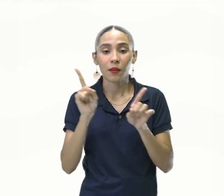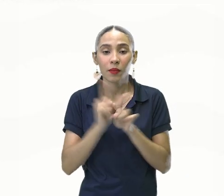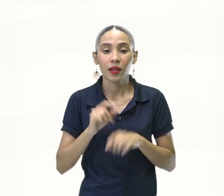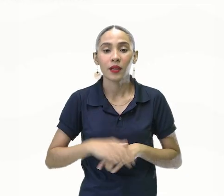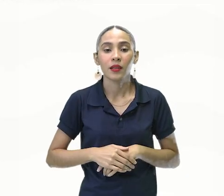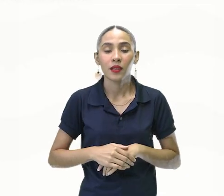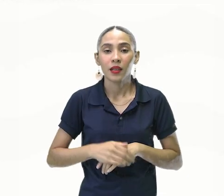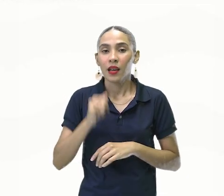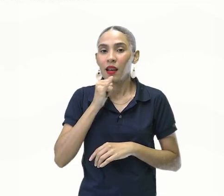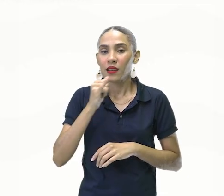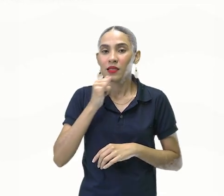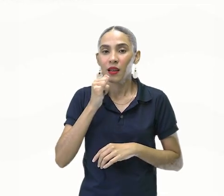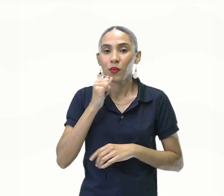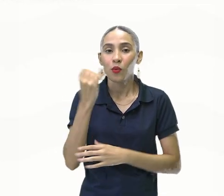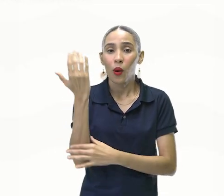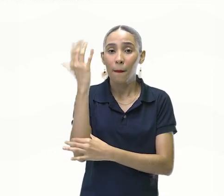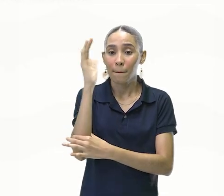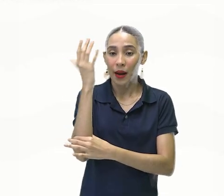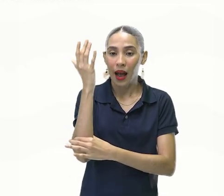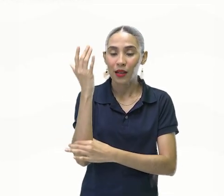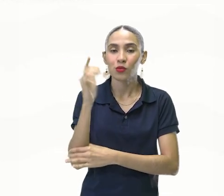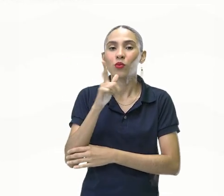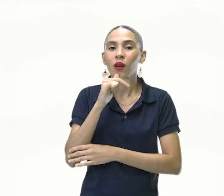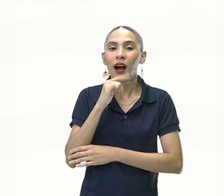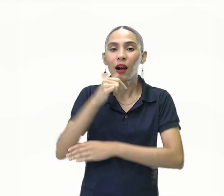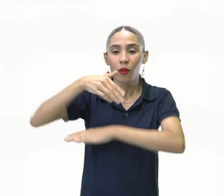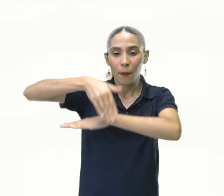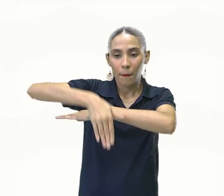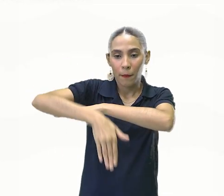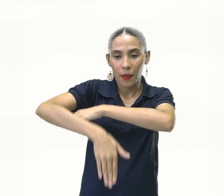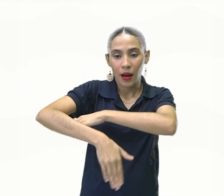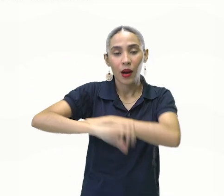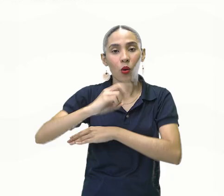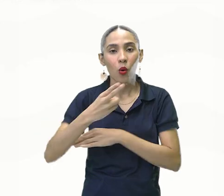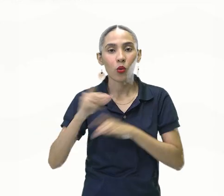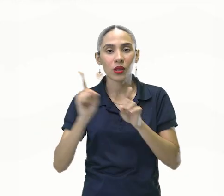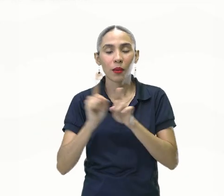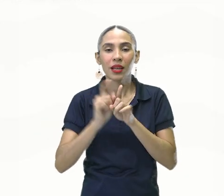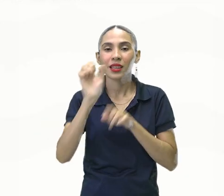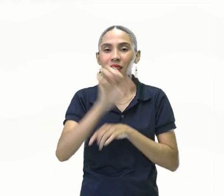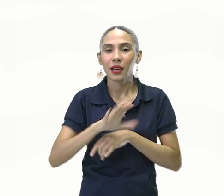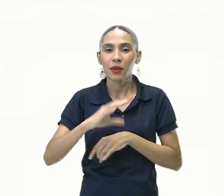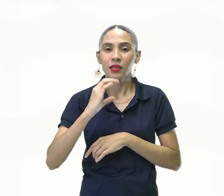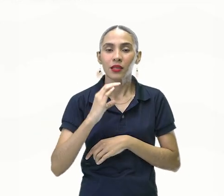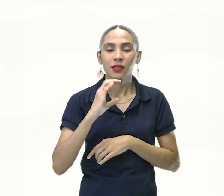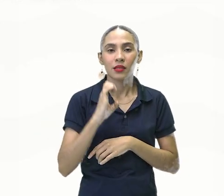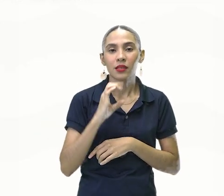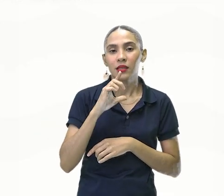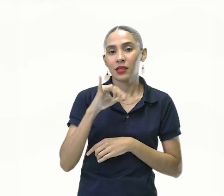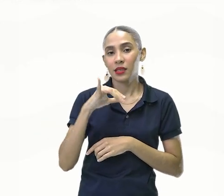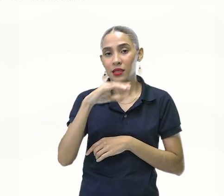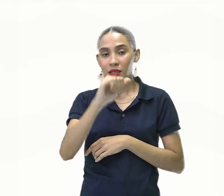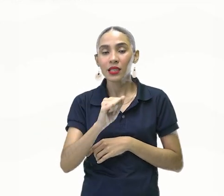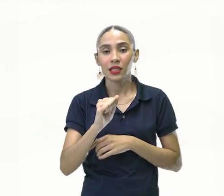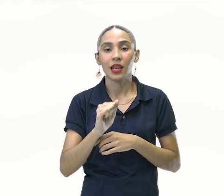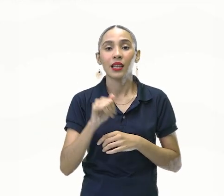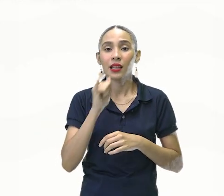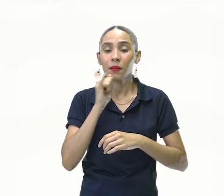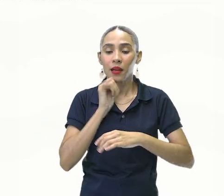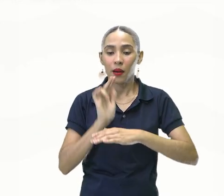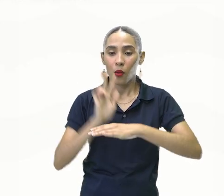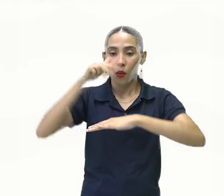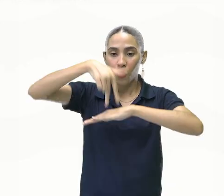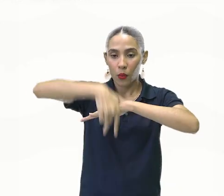ou quando mergulhamos o braço na piscina, ou como a Cecília estava ali naquela imagem,